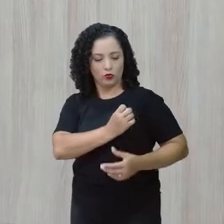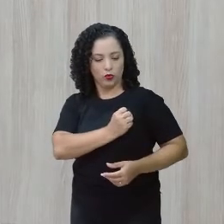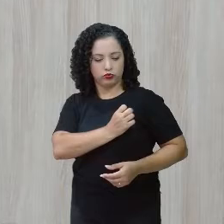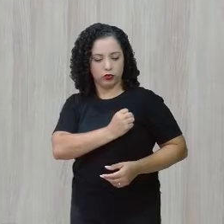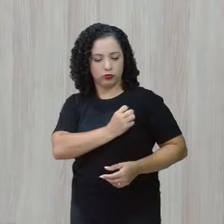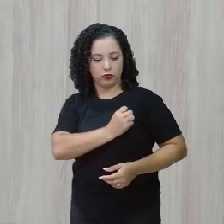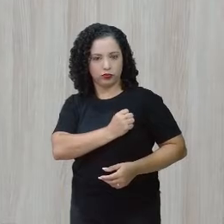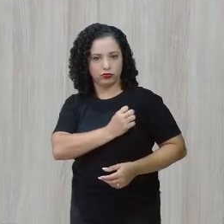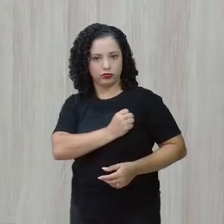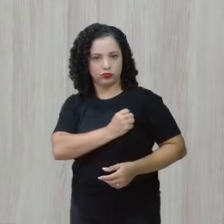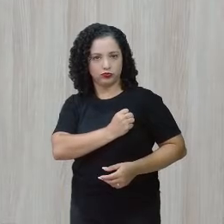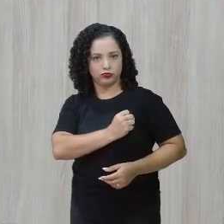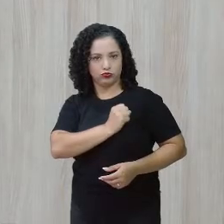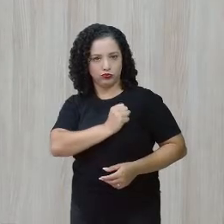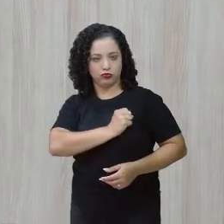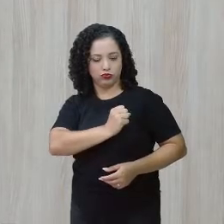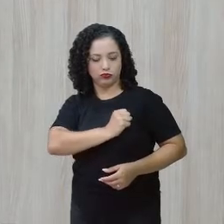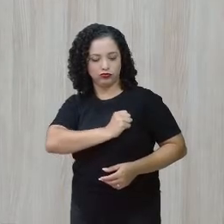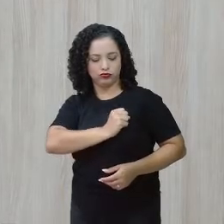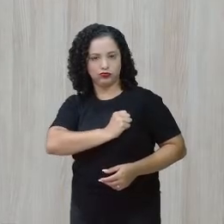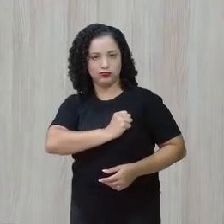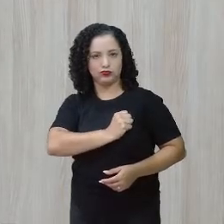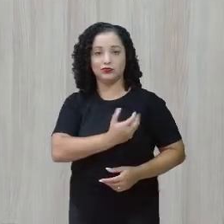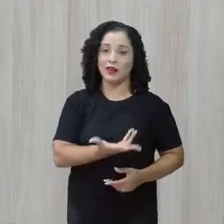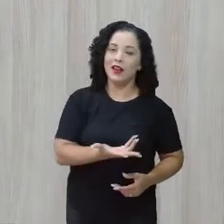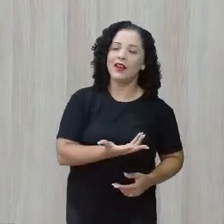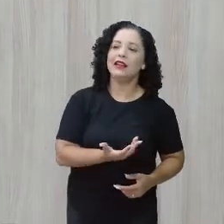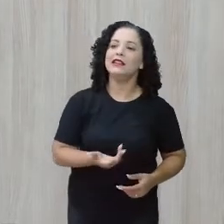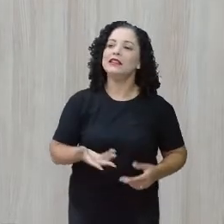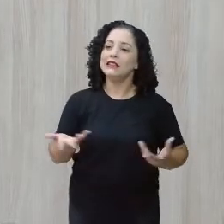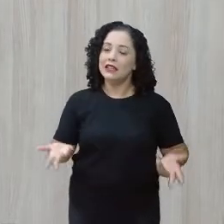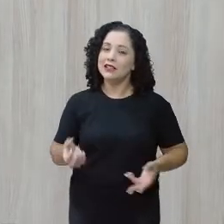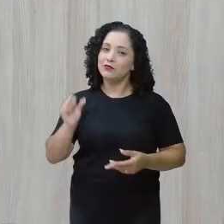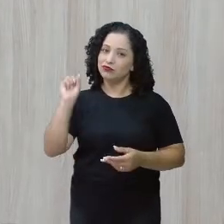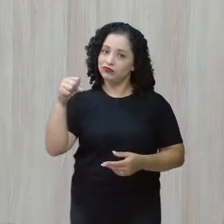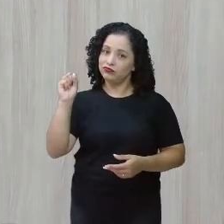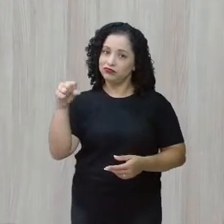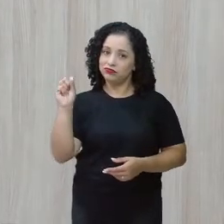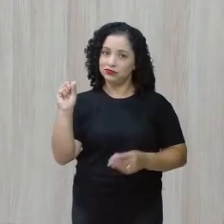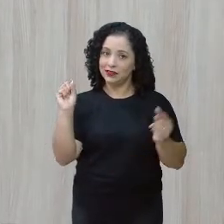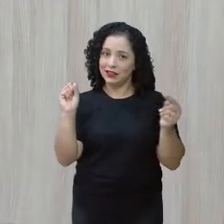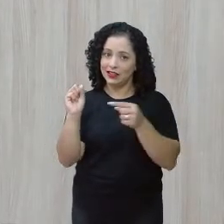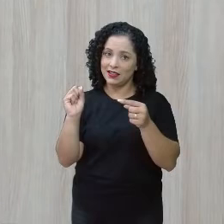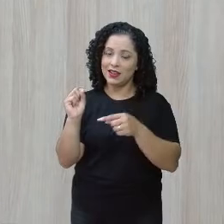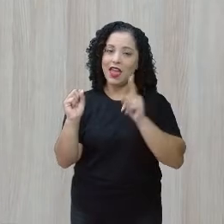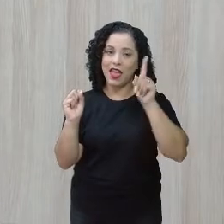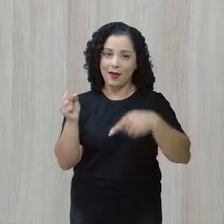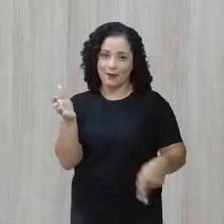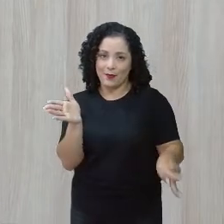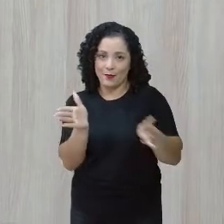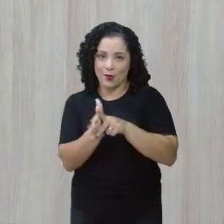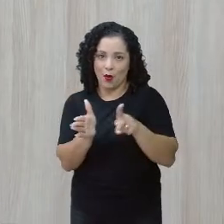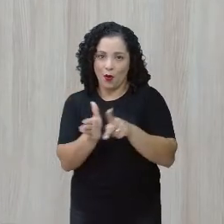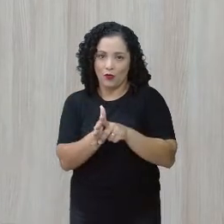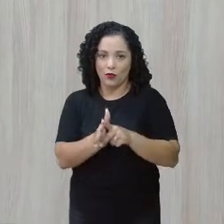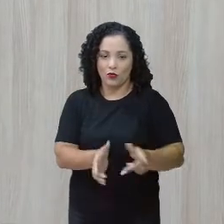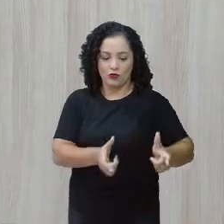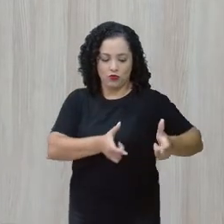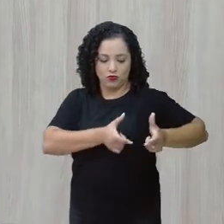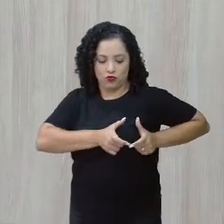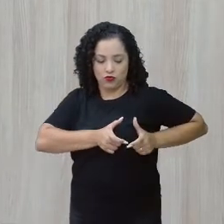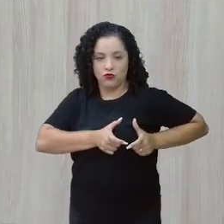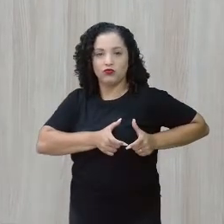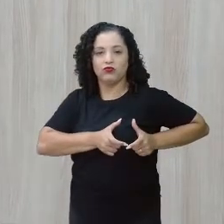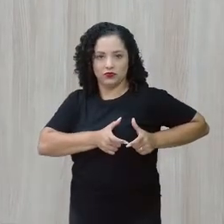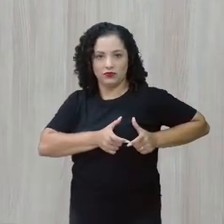é uma curiosidade. Então, dá uma olhadinha. E todo esse punho aqui, ó, é a questão aí do coração. E até dá para a